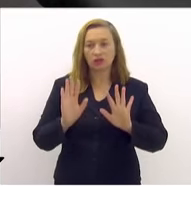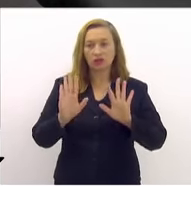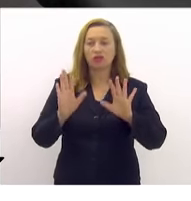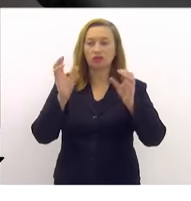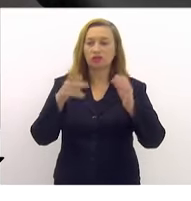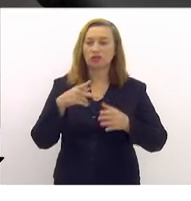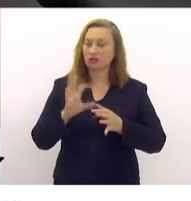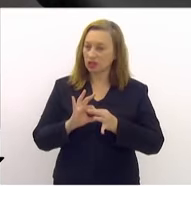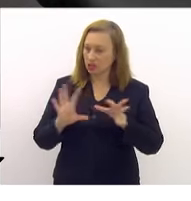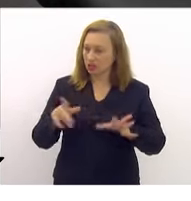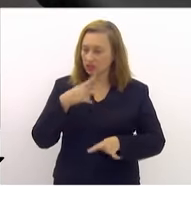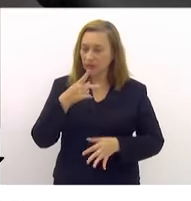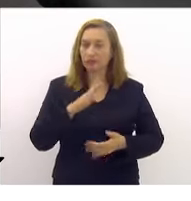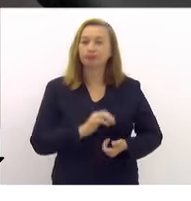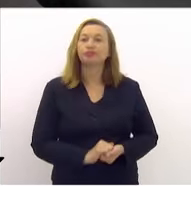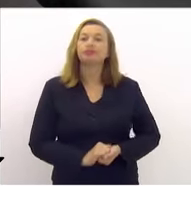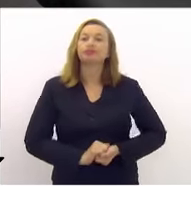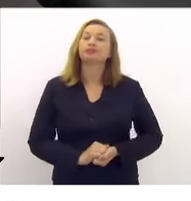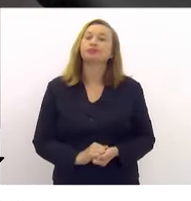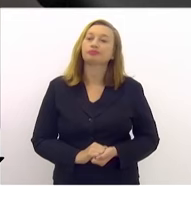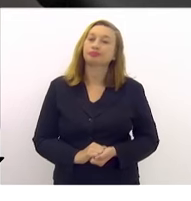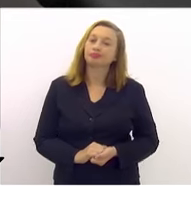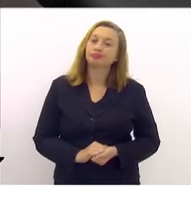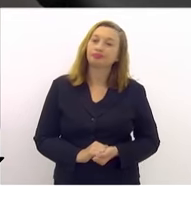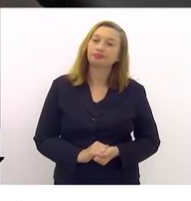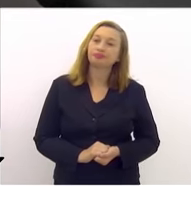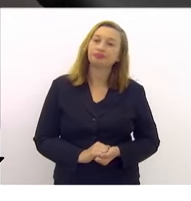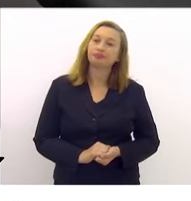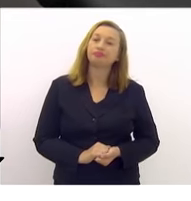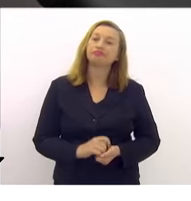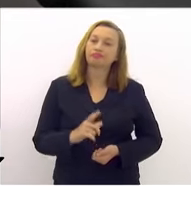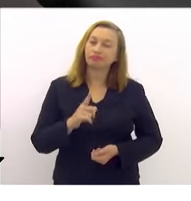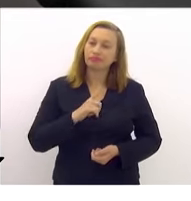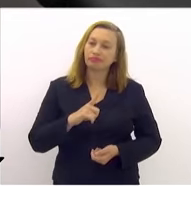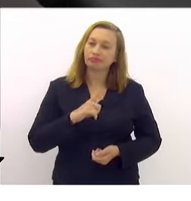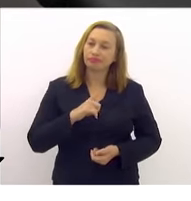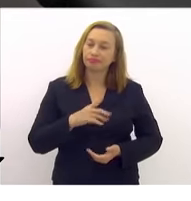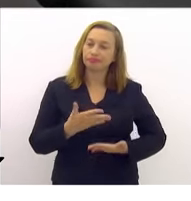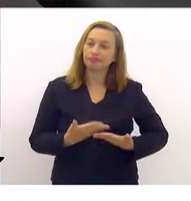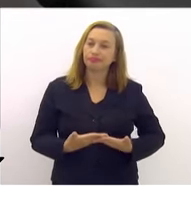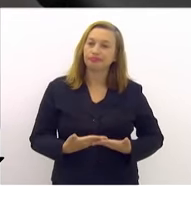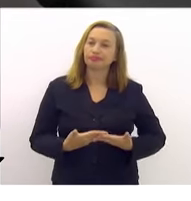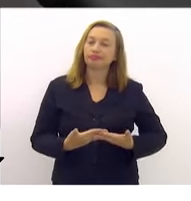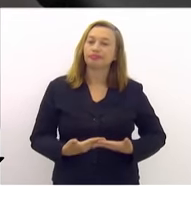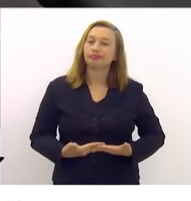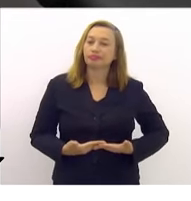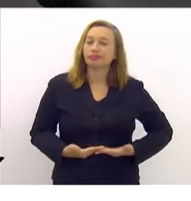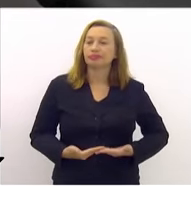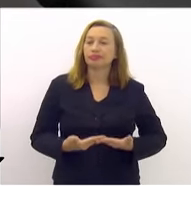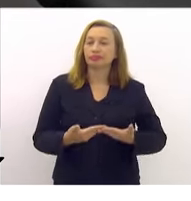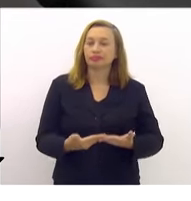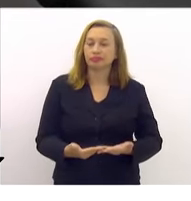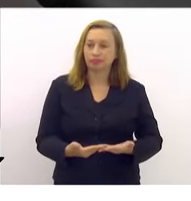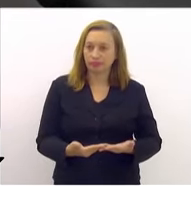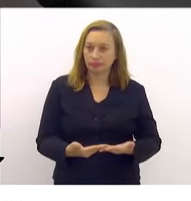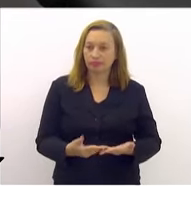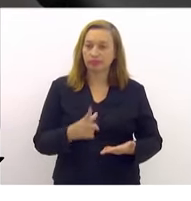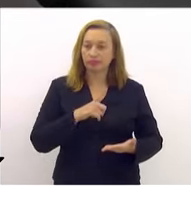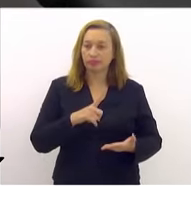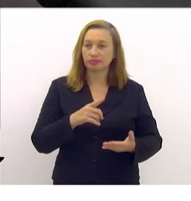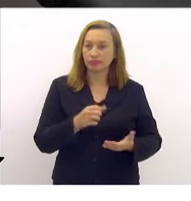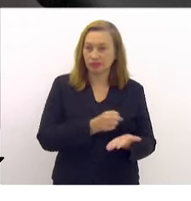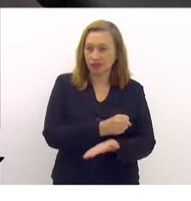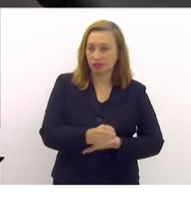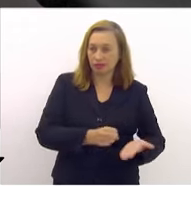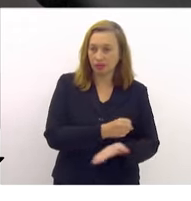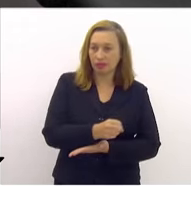parte. Vamos lá. Tem entregadores que eles têm a sua base deles, não é